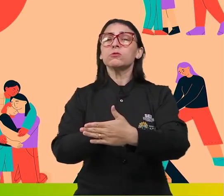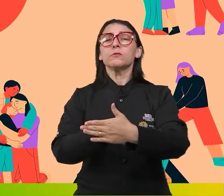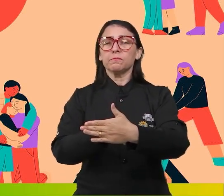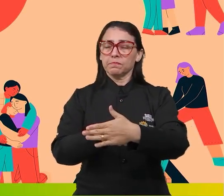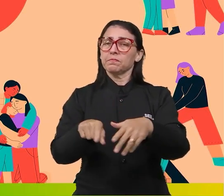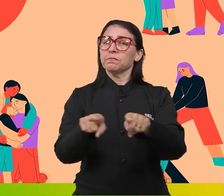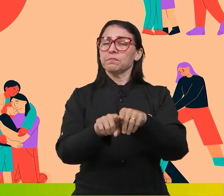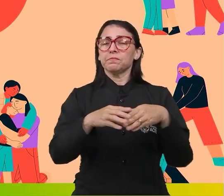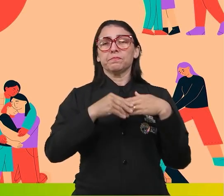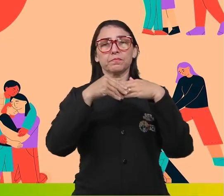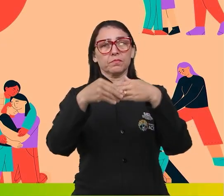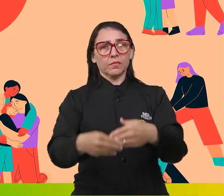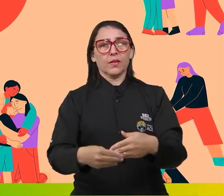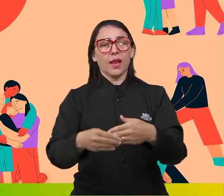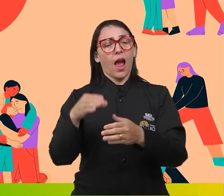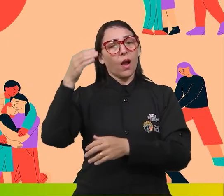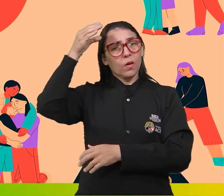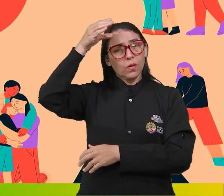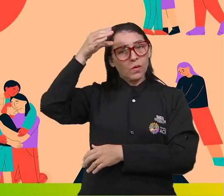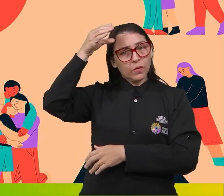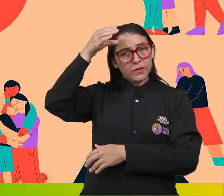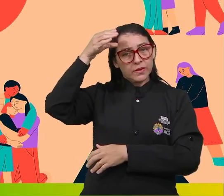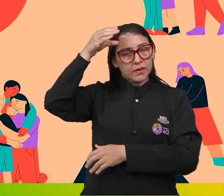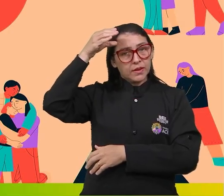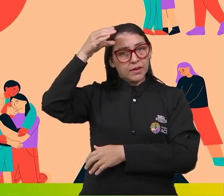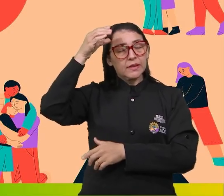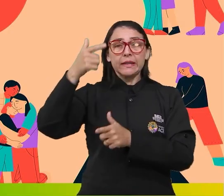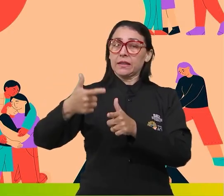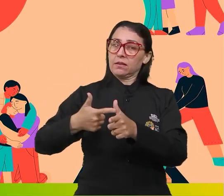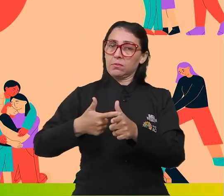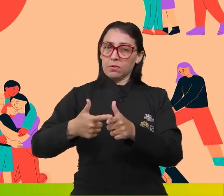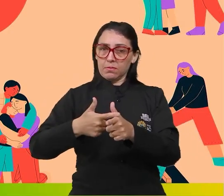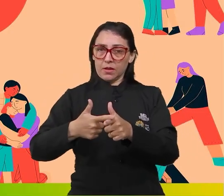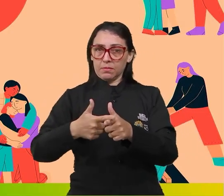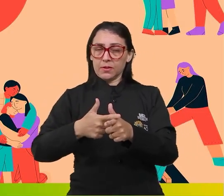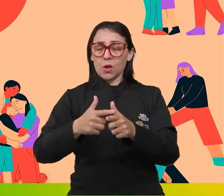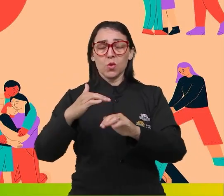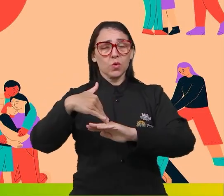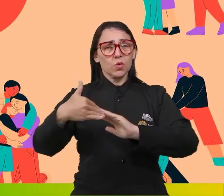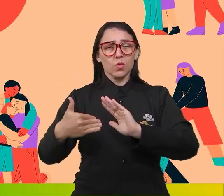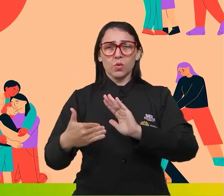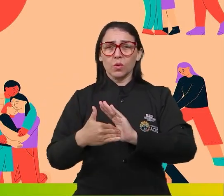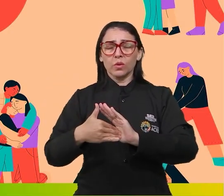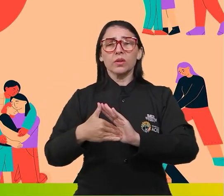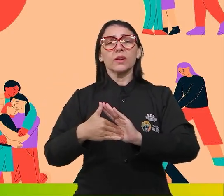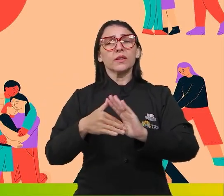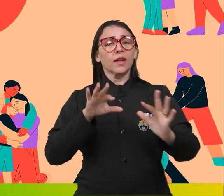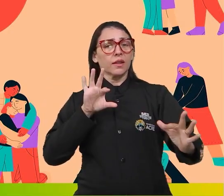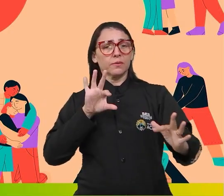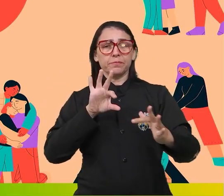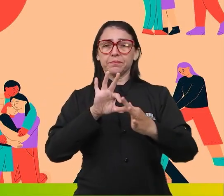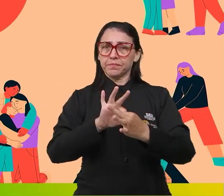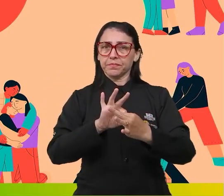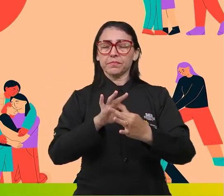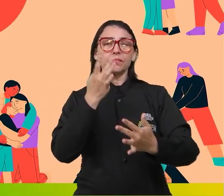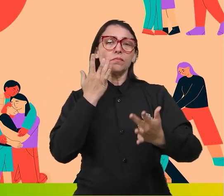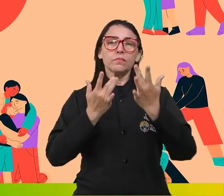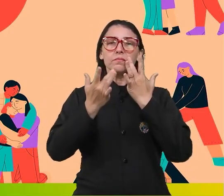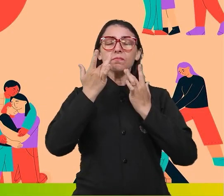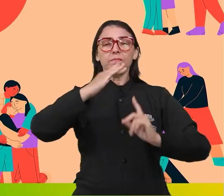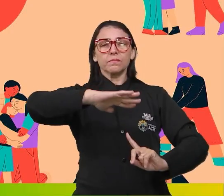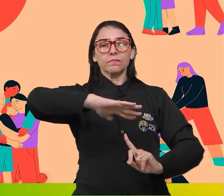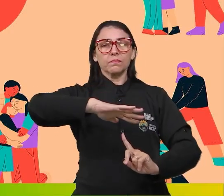e trazendo a consciência desses problemas. Então, tudo isso está ligado ao teatro